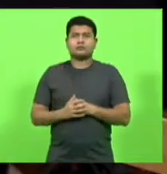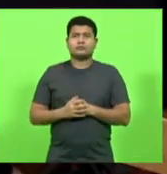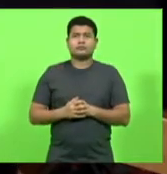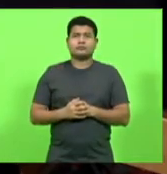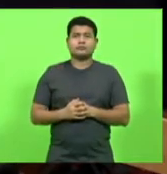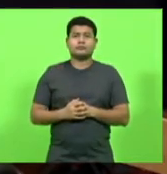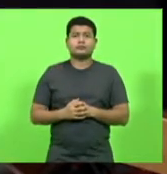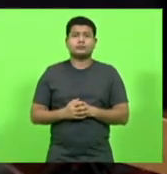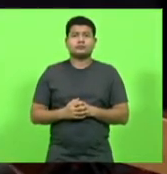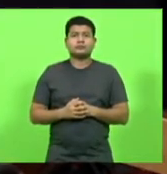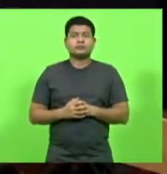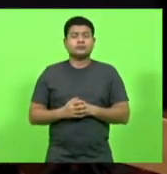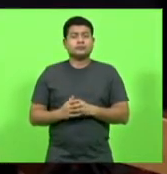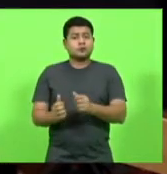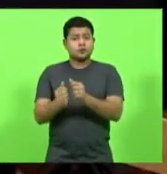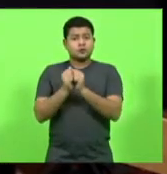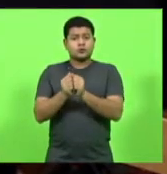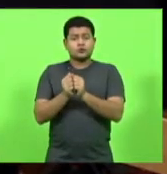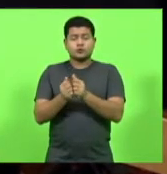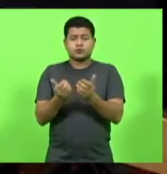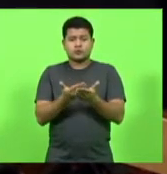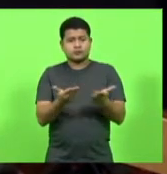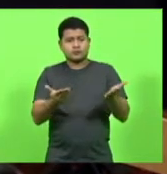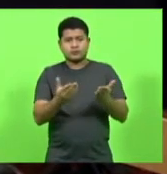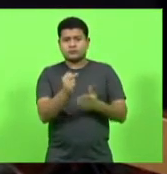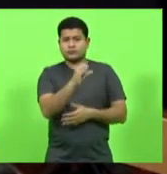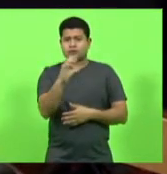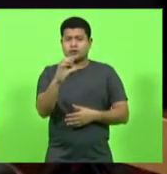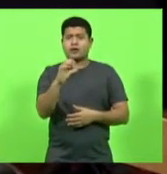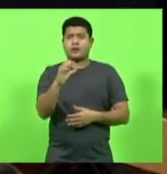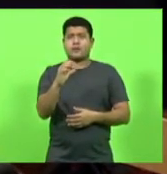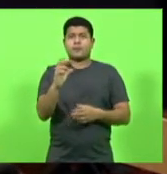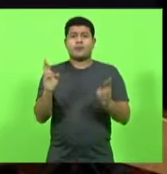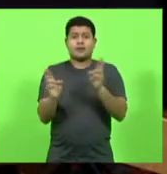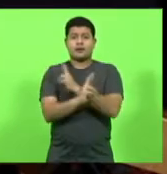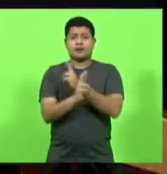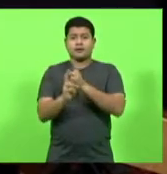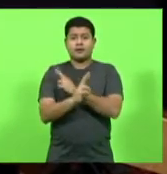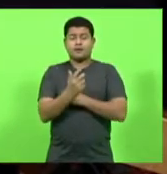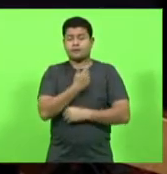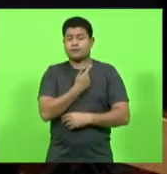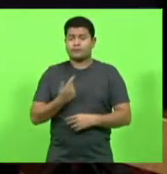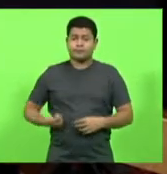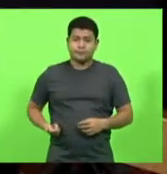para, juntamente com os catarinenses, em relação ao governo federal.